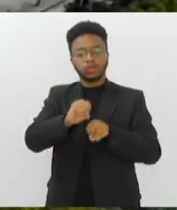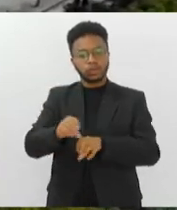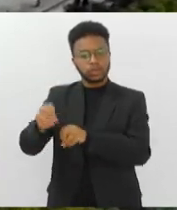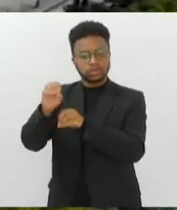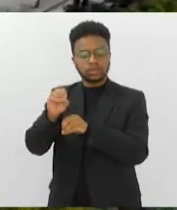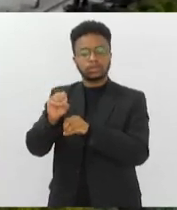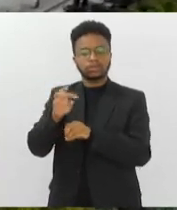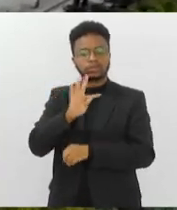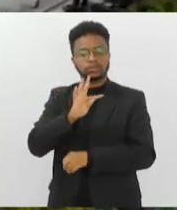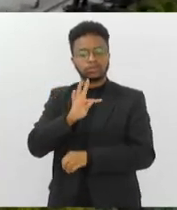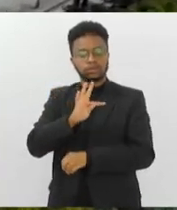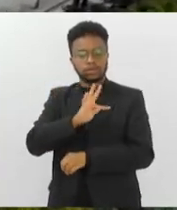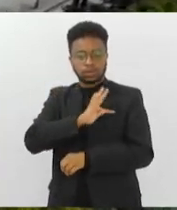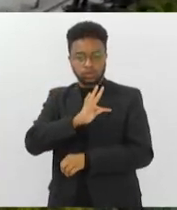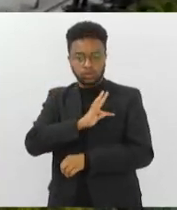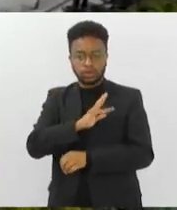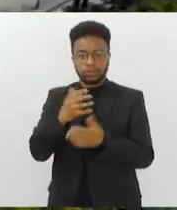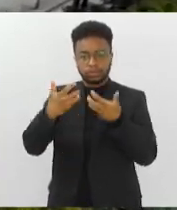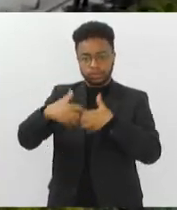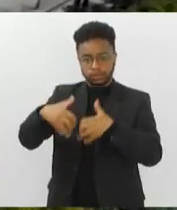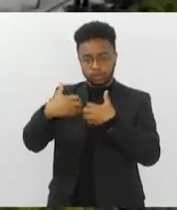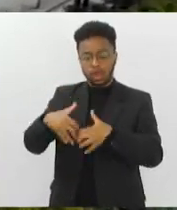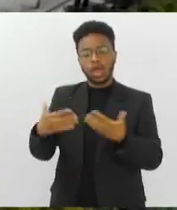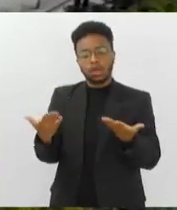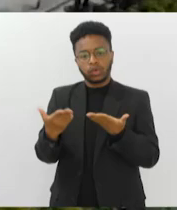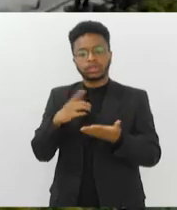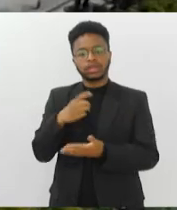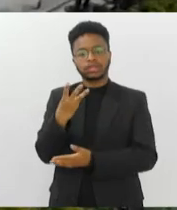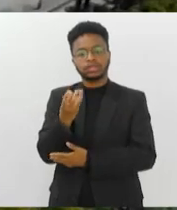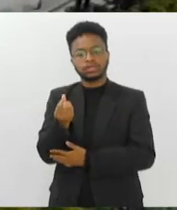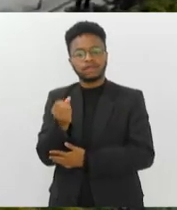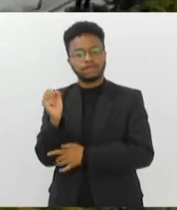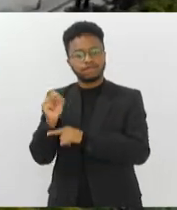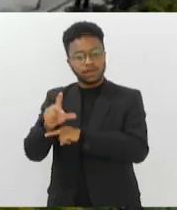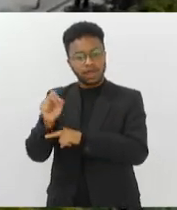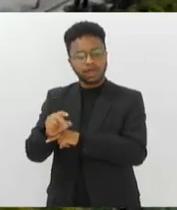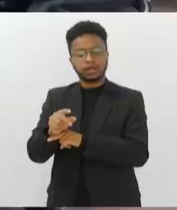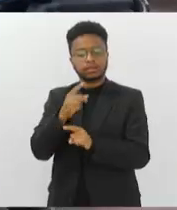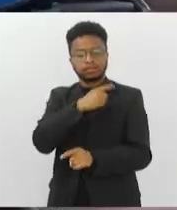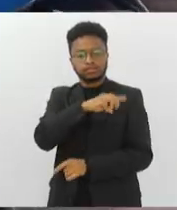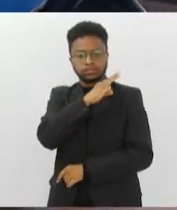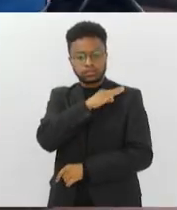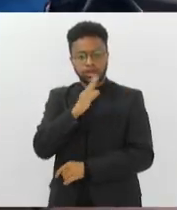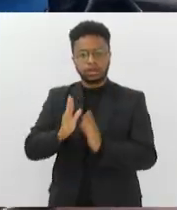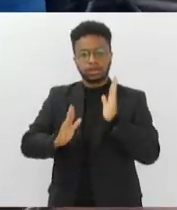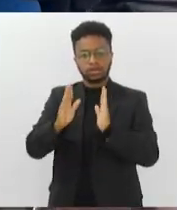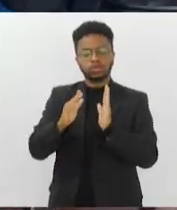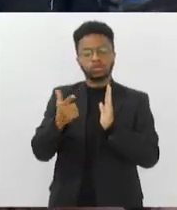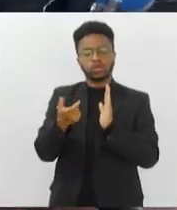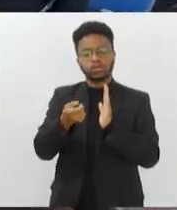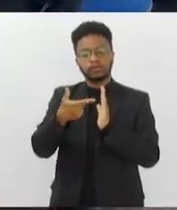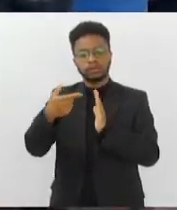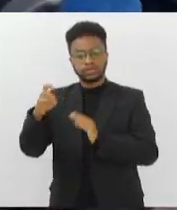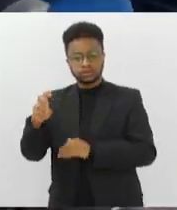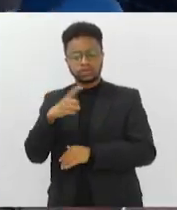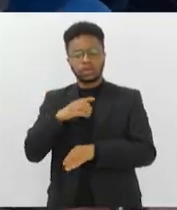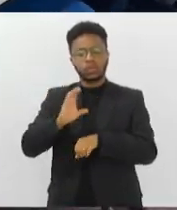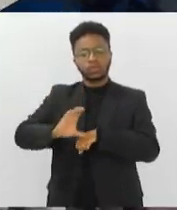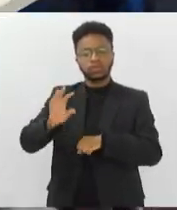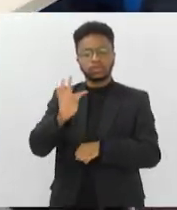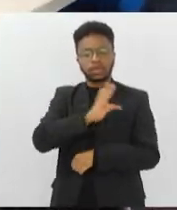da Fonseca, de Petrópolis, está com 36 vagas para o ensino médio em 2025. As vagas são para o curso técnico